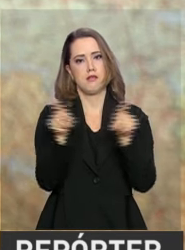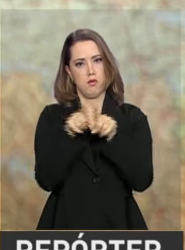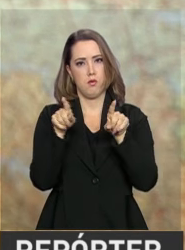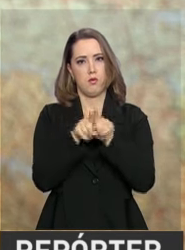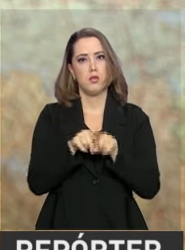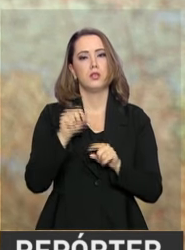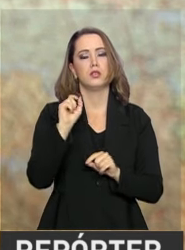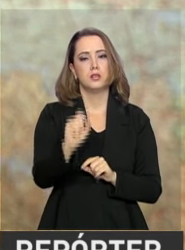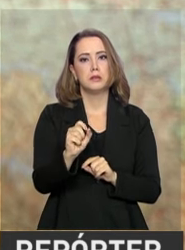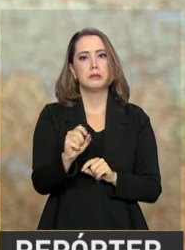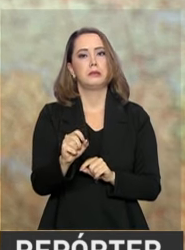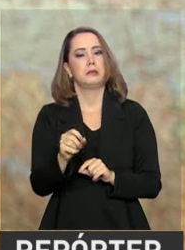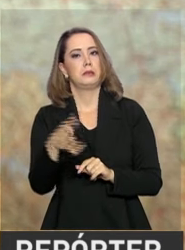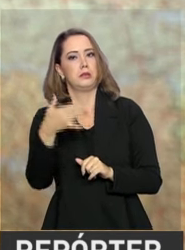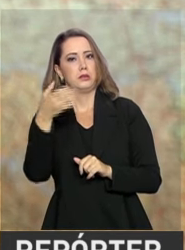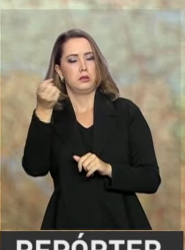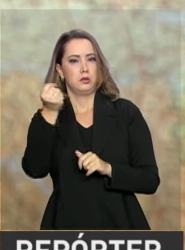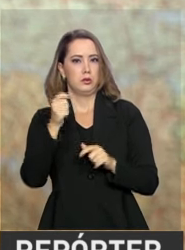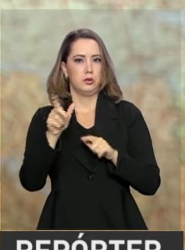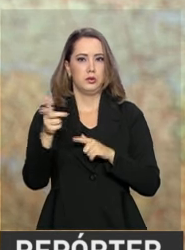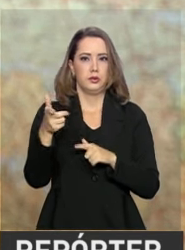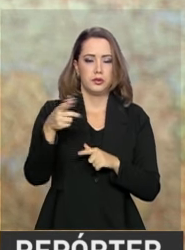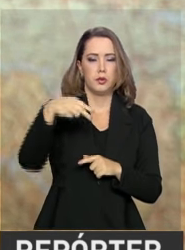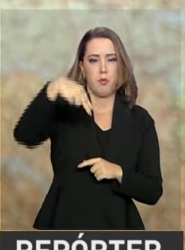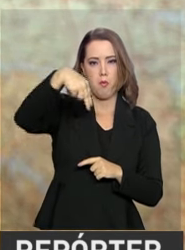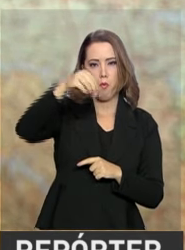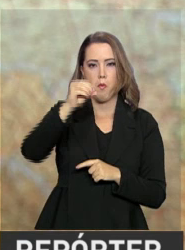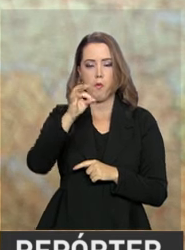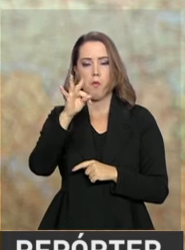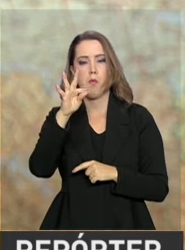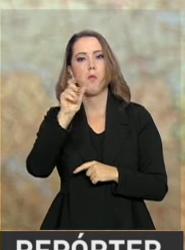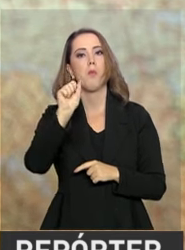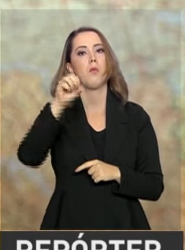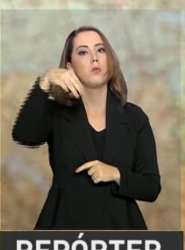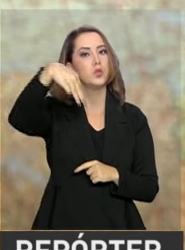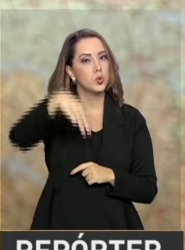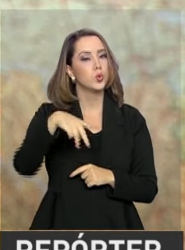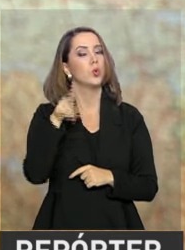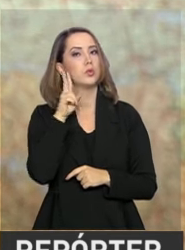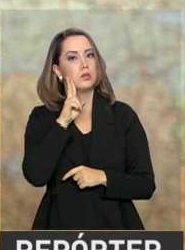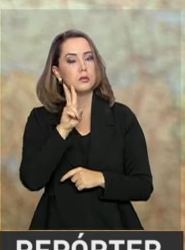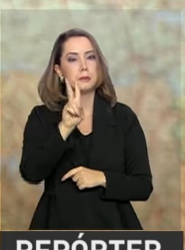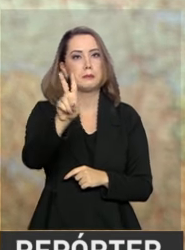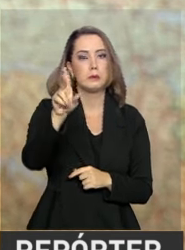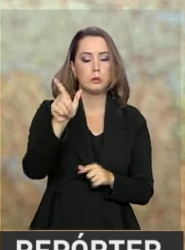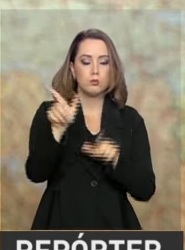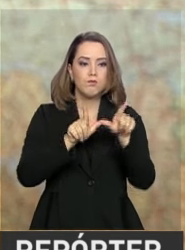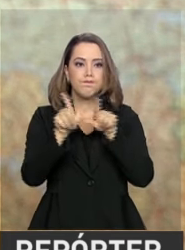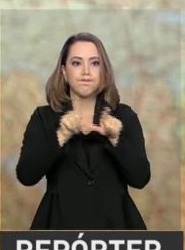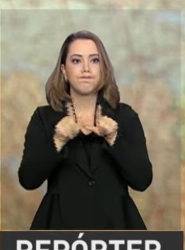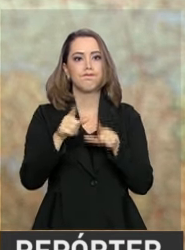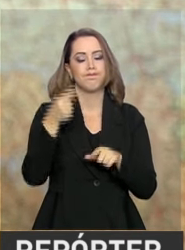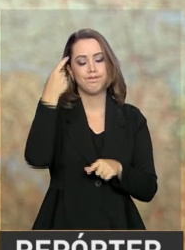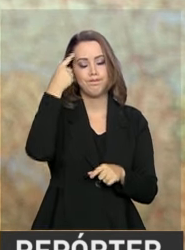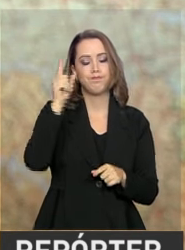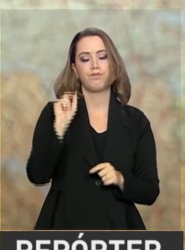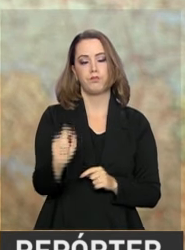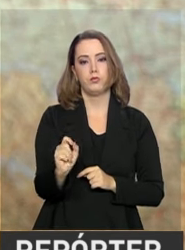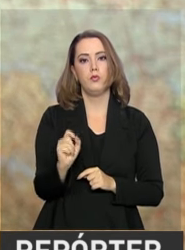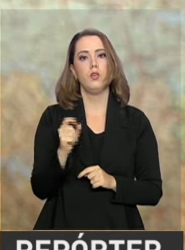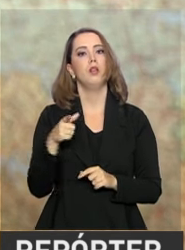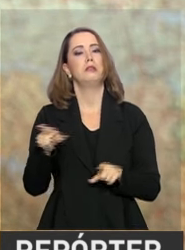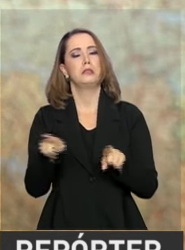meios próprios que são os notãcia que são avisos 10 navegantes vamos trabalhar também com ações de